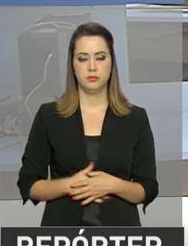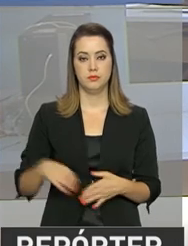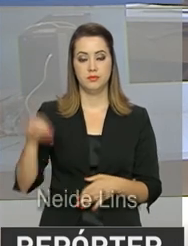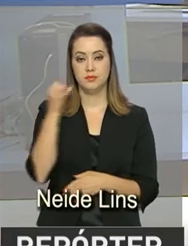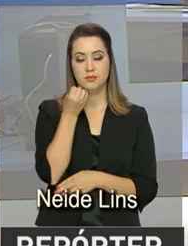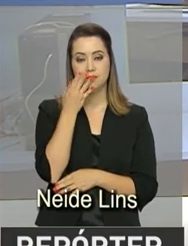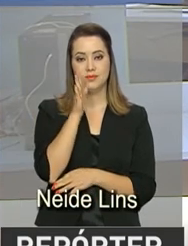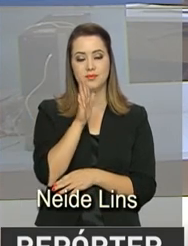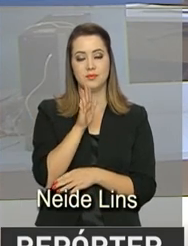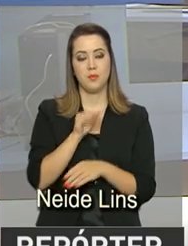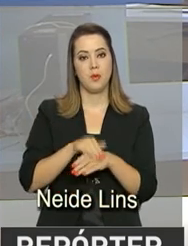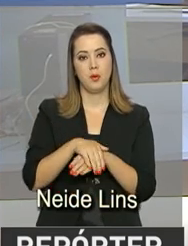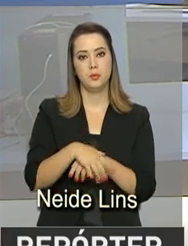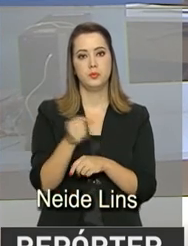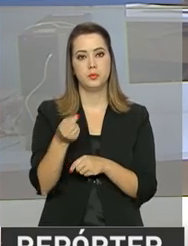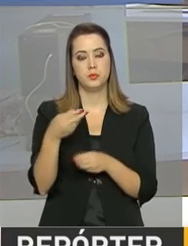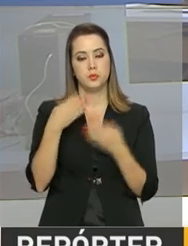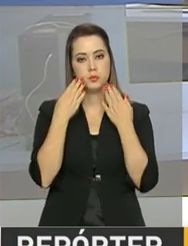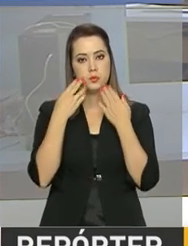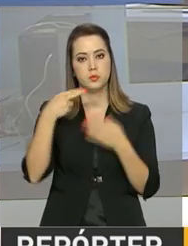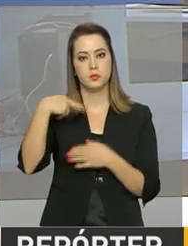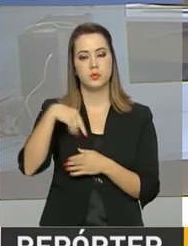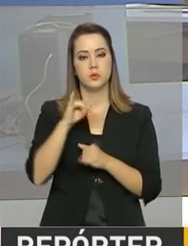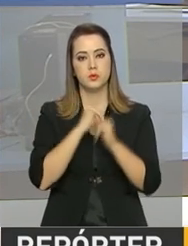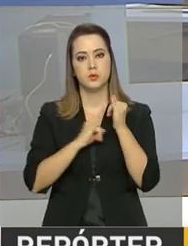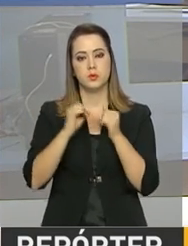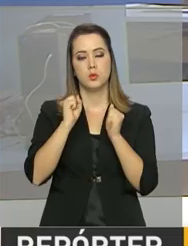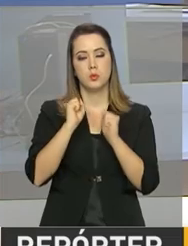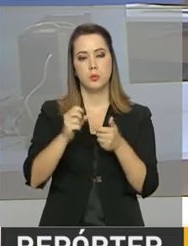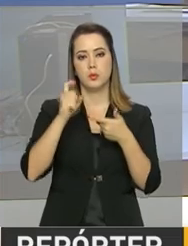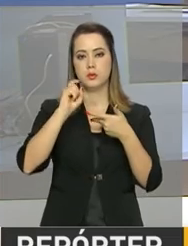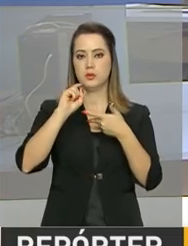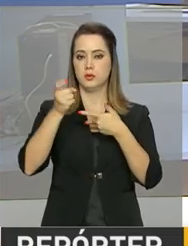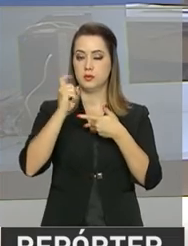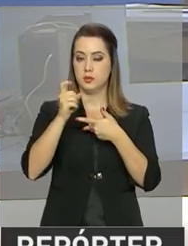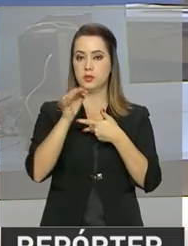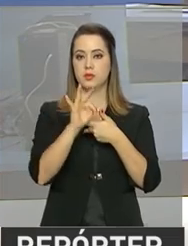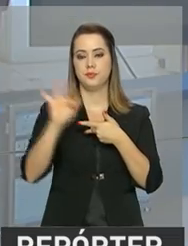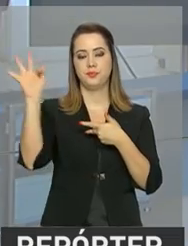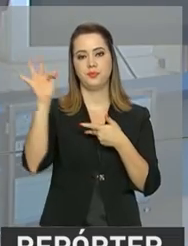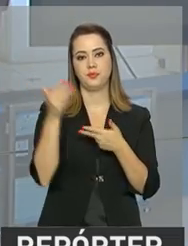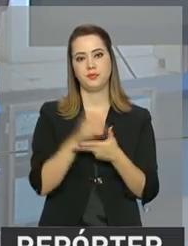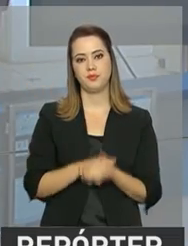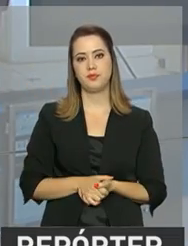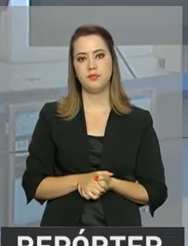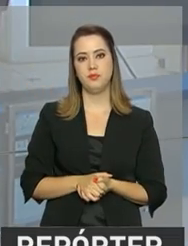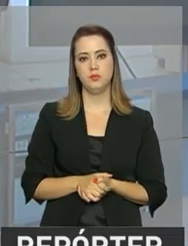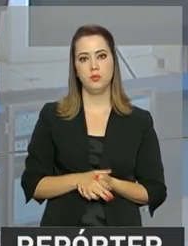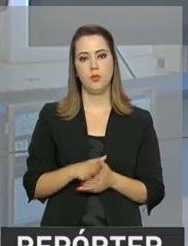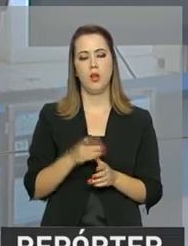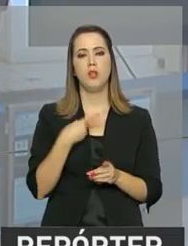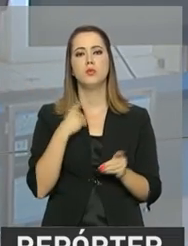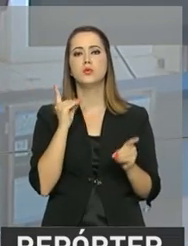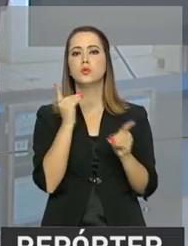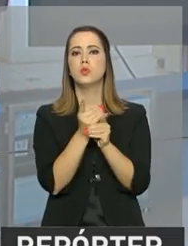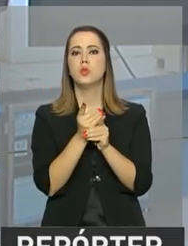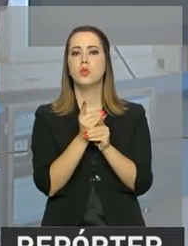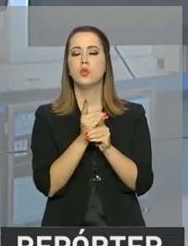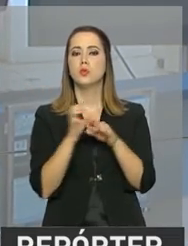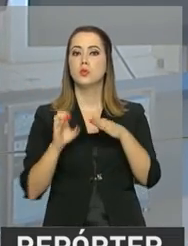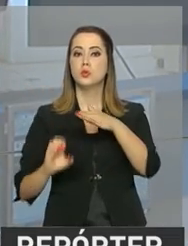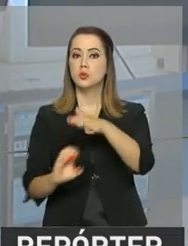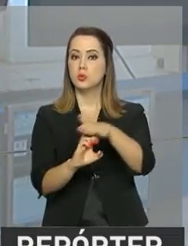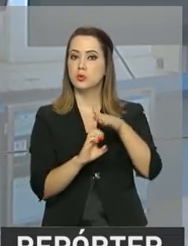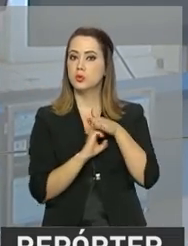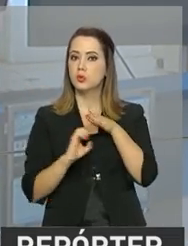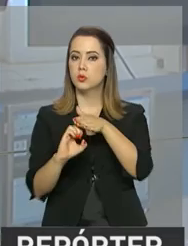Olá, boa noite. O repórter NBR está de volta com as notícias do Poder Executivo Federal. Durante encontro com empresários em Xangai, no